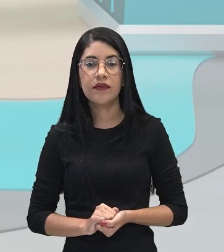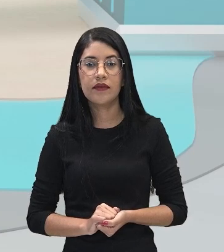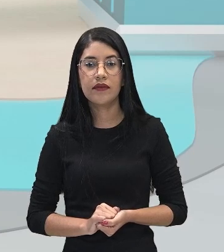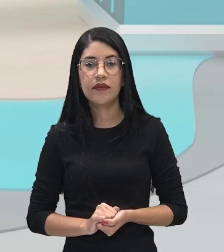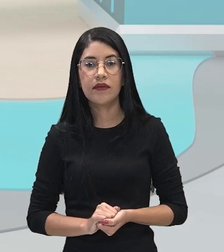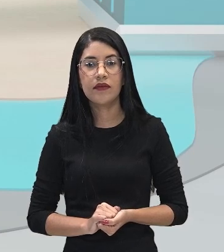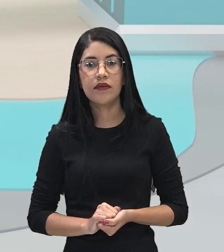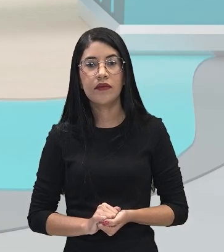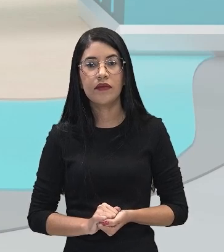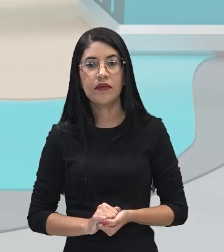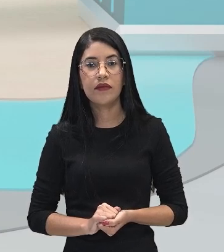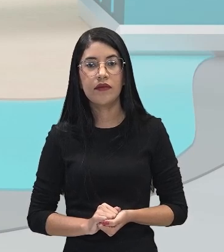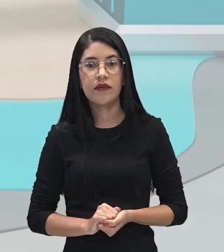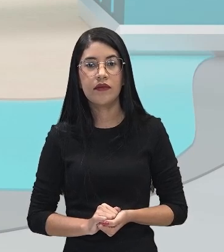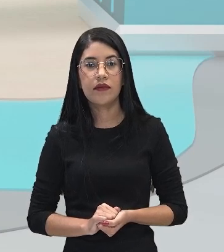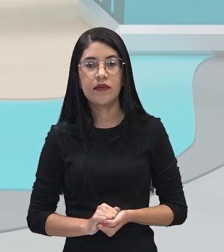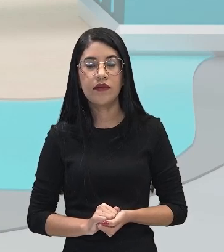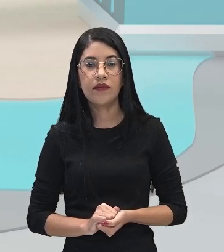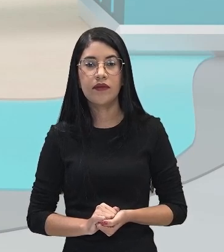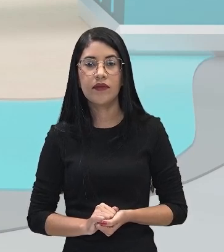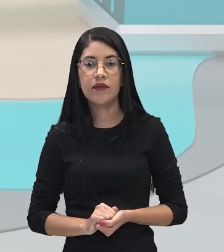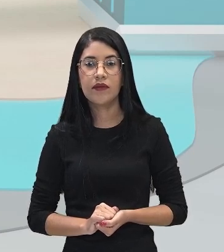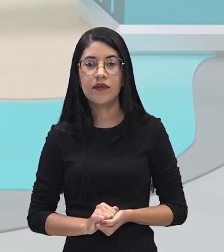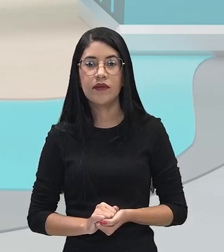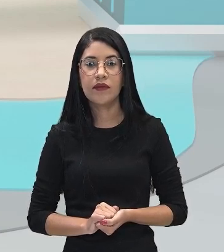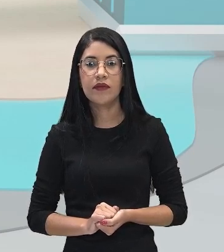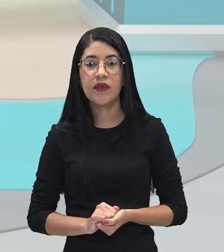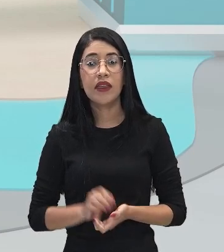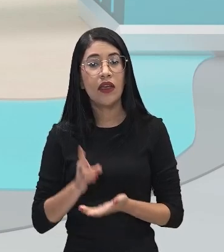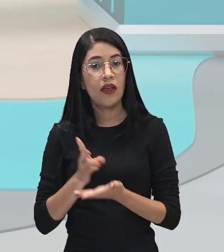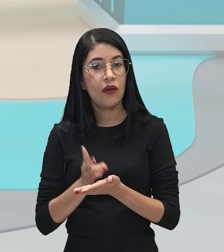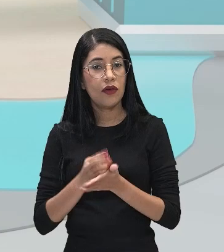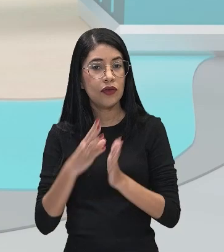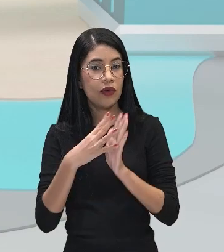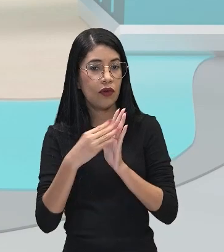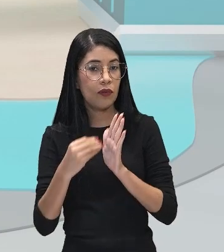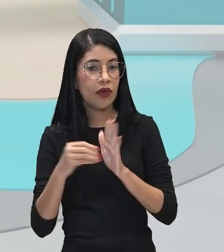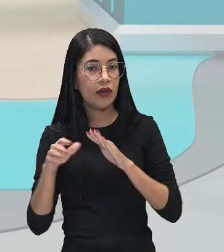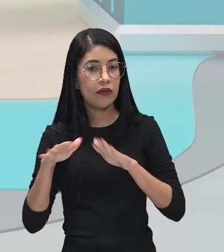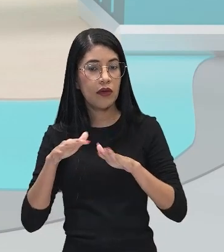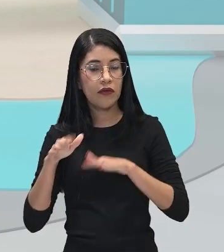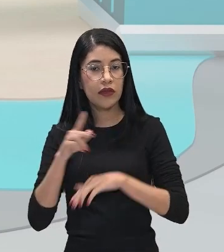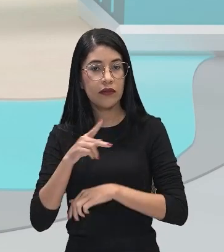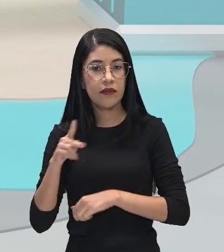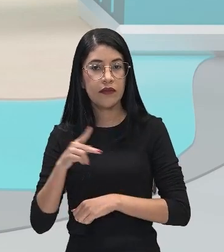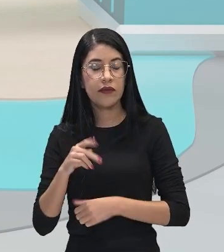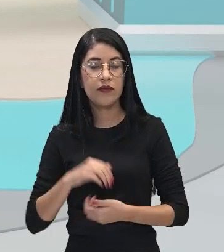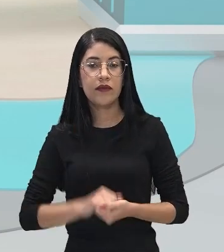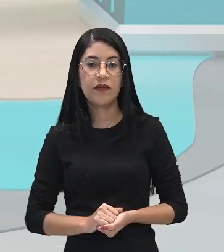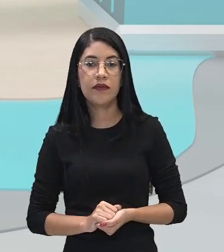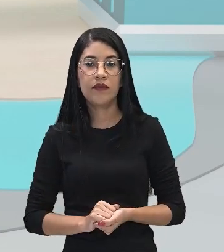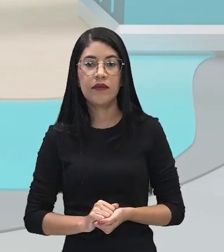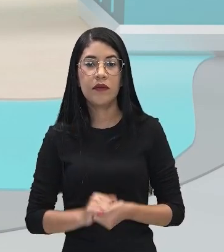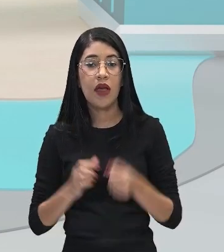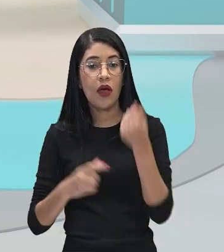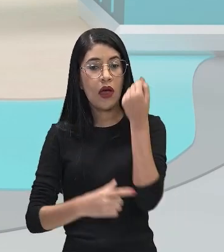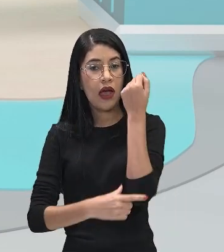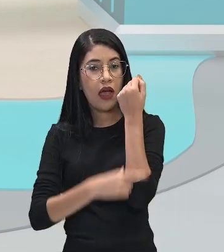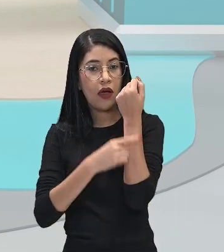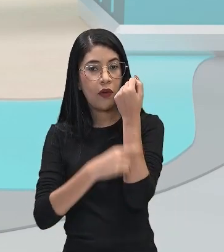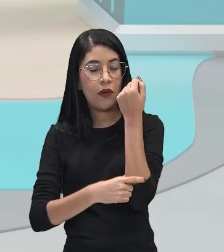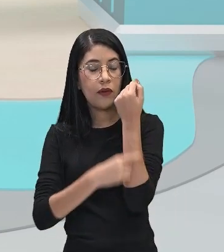Ok. Mãozinha lá na frente, ó, você vai estender a região da sua coluna, jogando o bumbumzinho